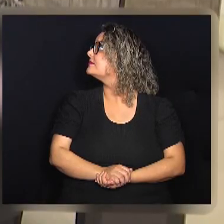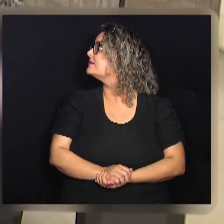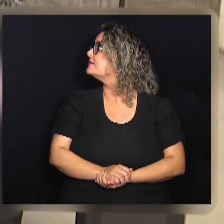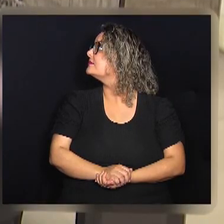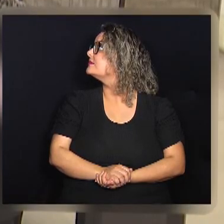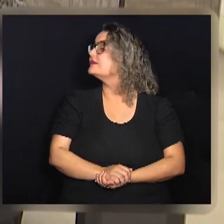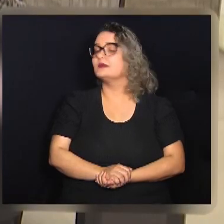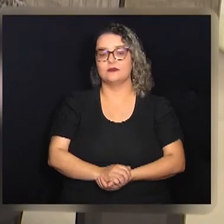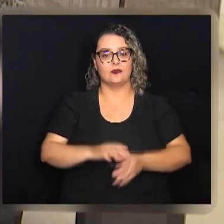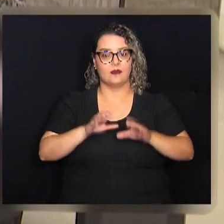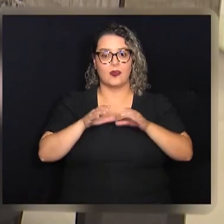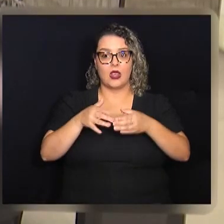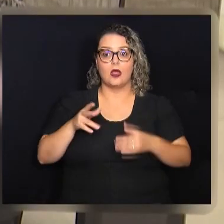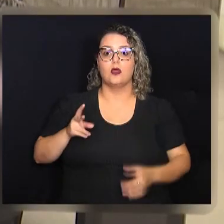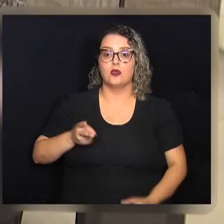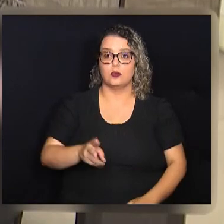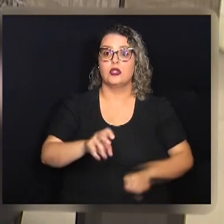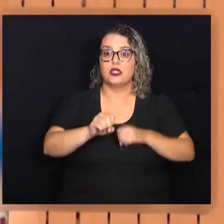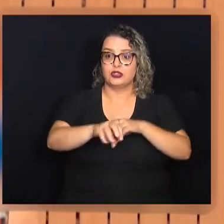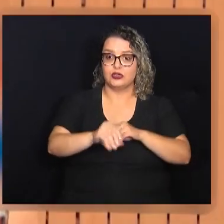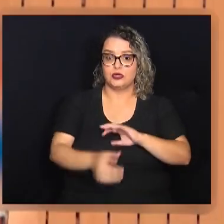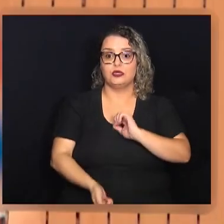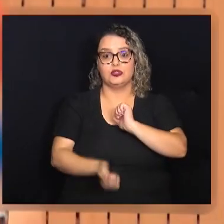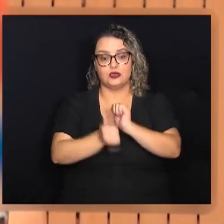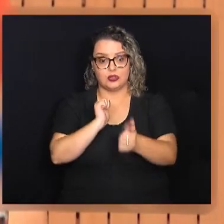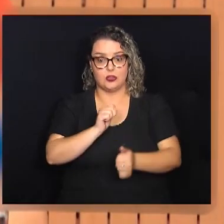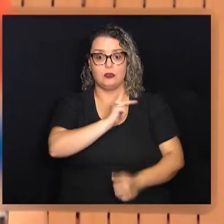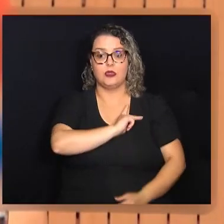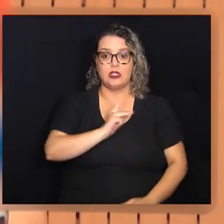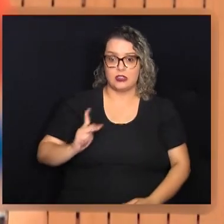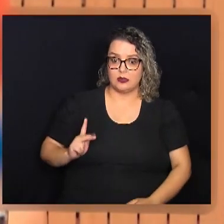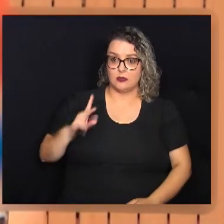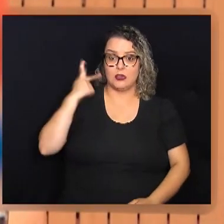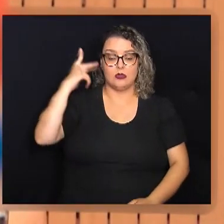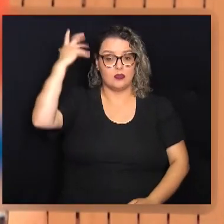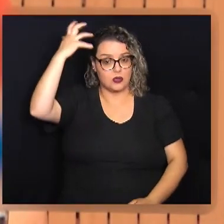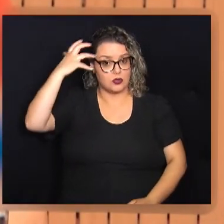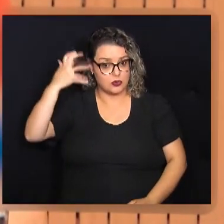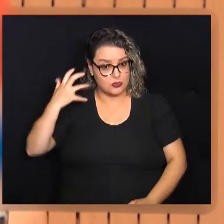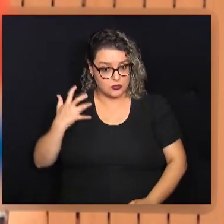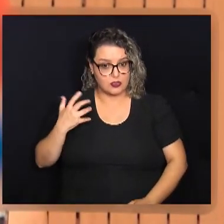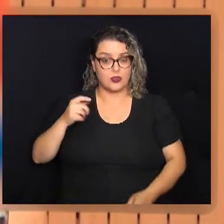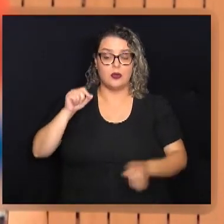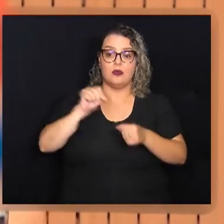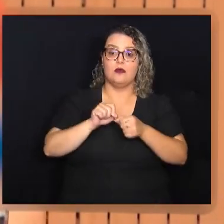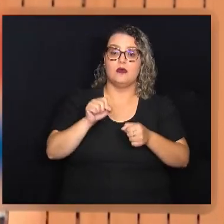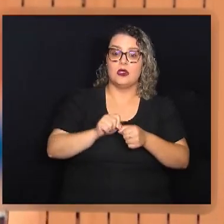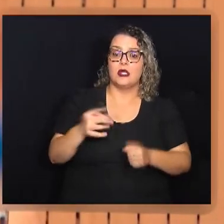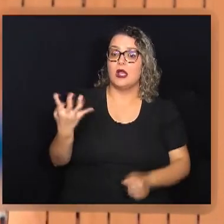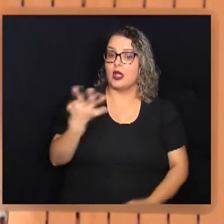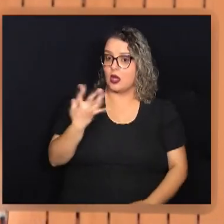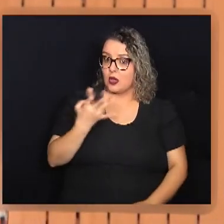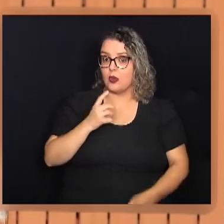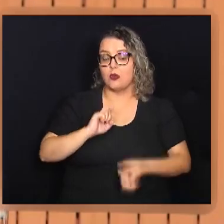A Comissão Permanente de Educação e Esporte, presidida pela vereadora Guida Calisto, realizou sua 4ª